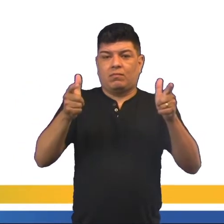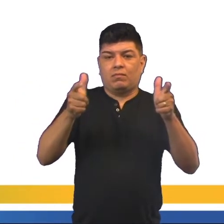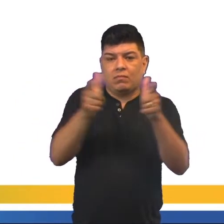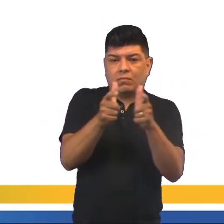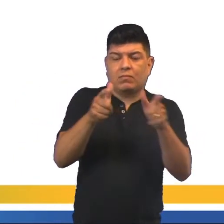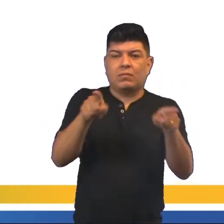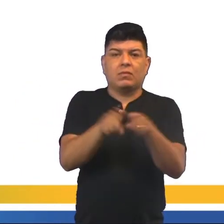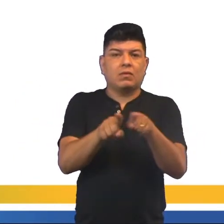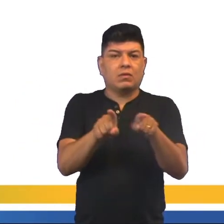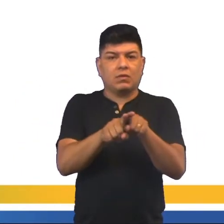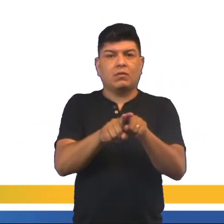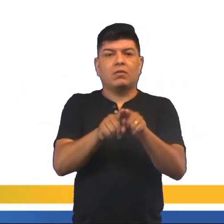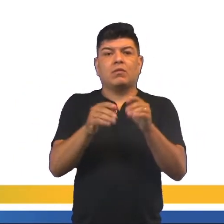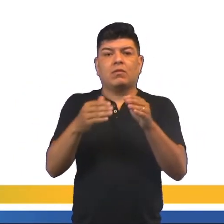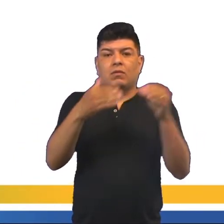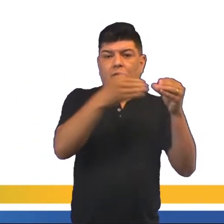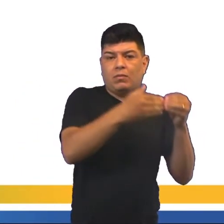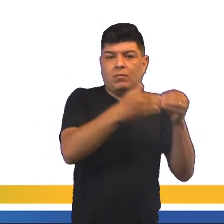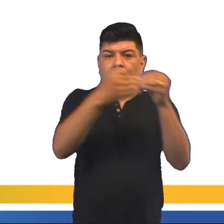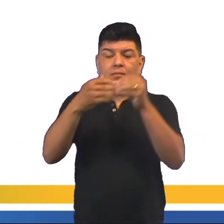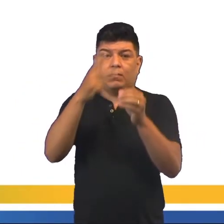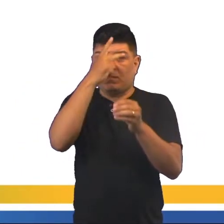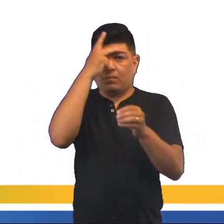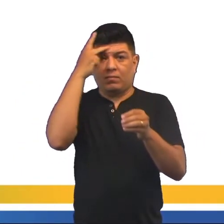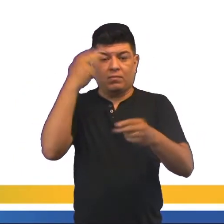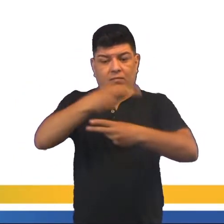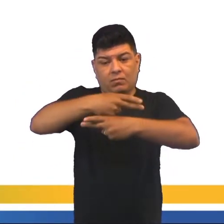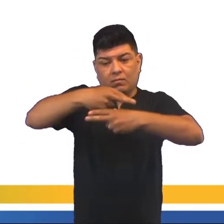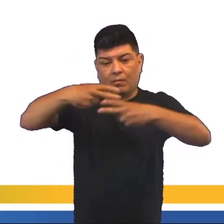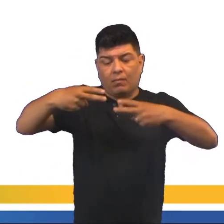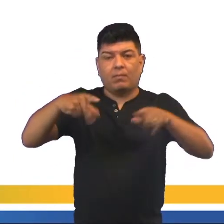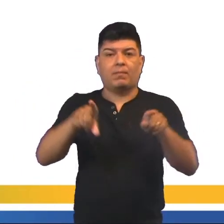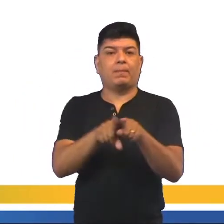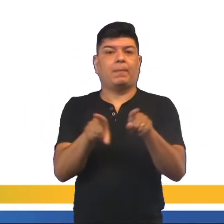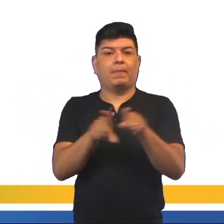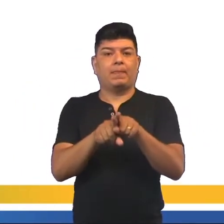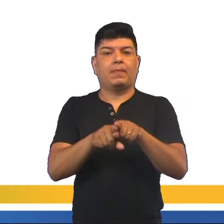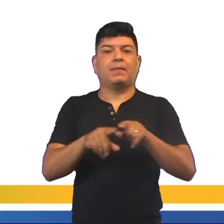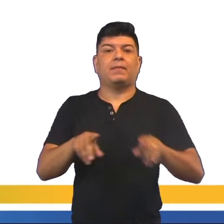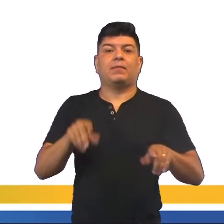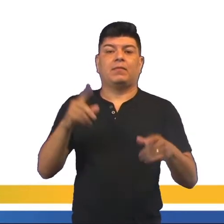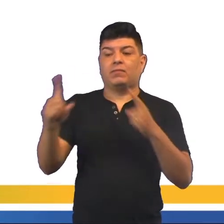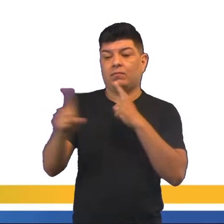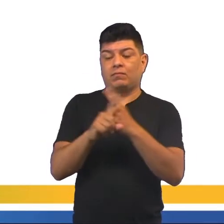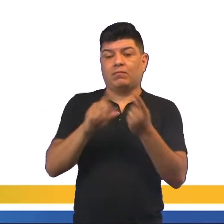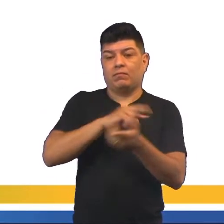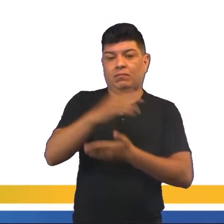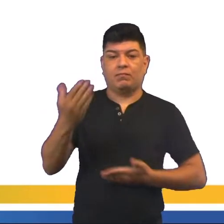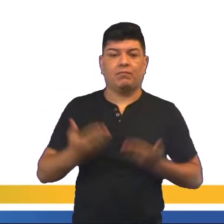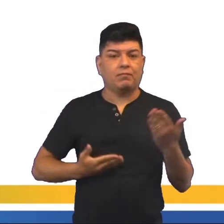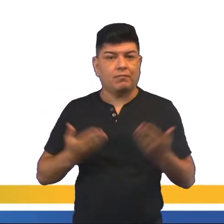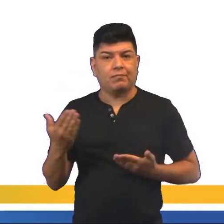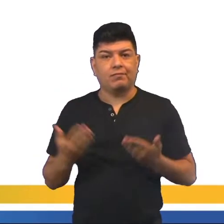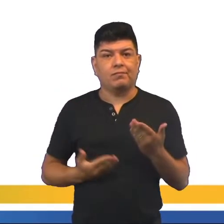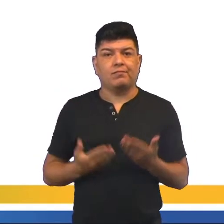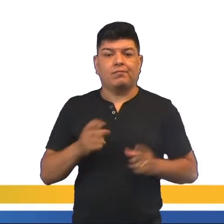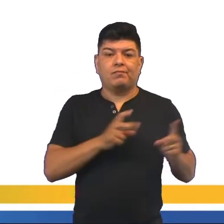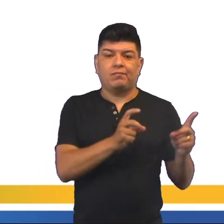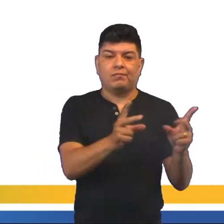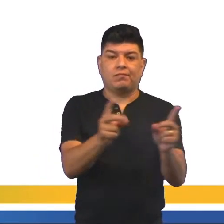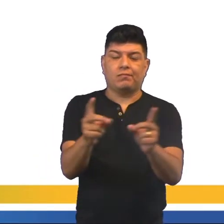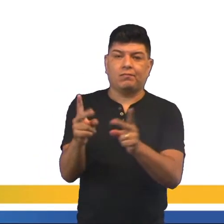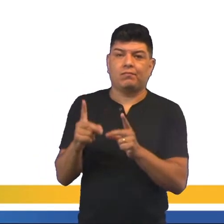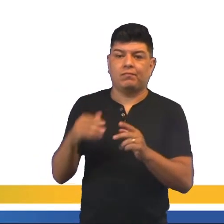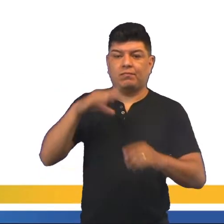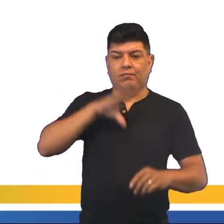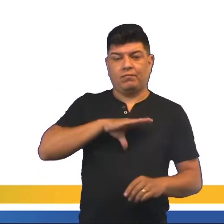grande porte, transportando tanto pessoas quanto mercadorias. Além do mais, são encontrados vários serviços e amplo comércio que